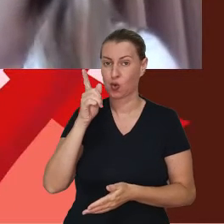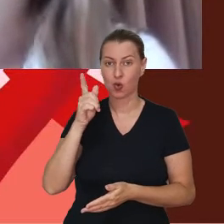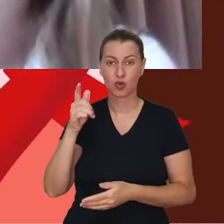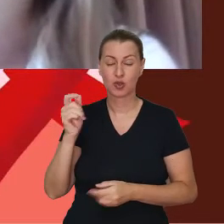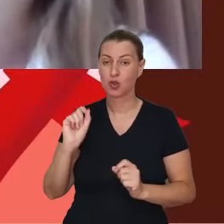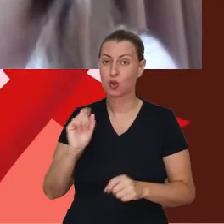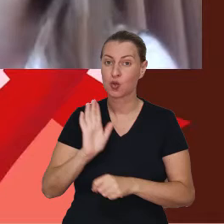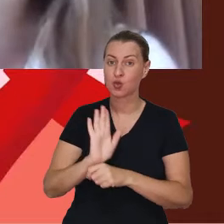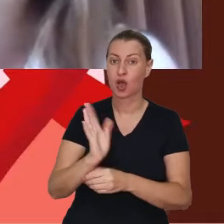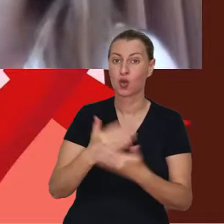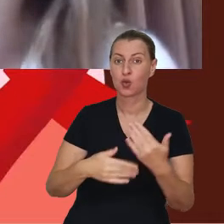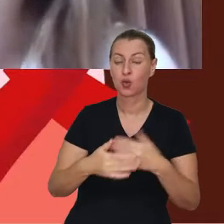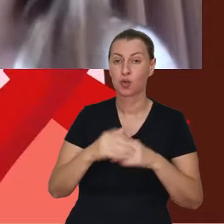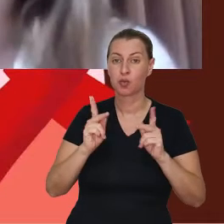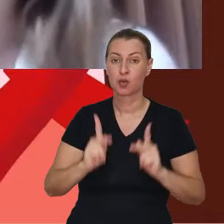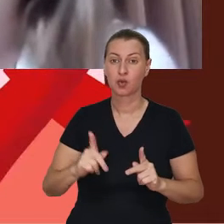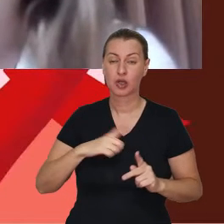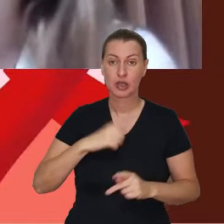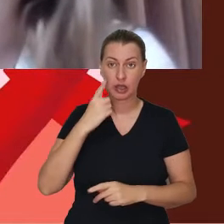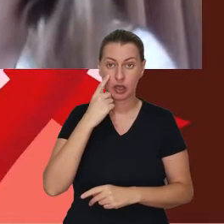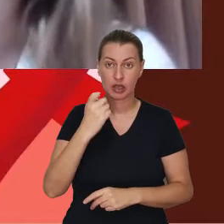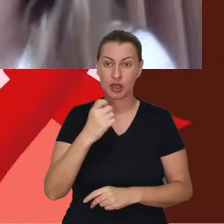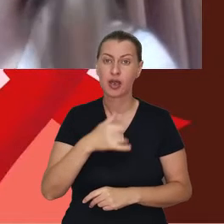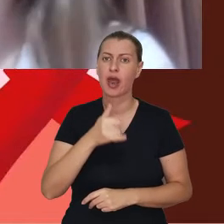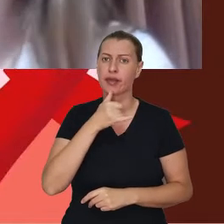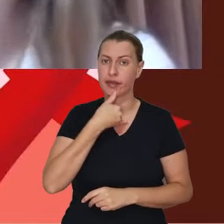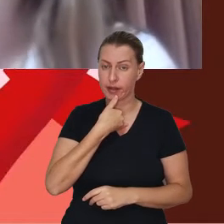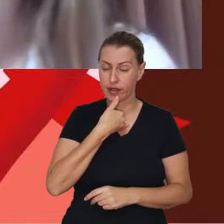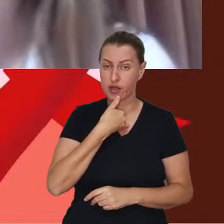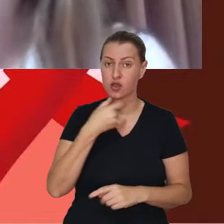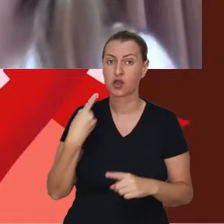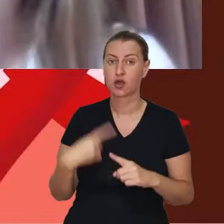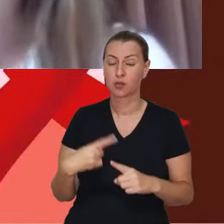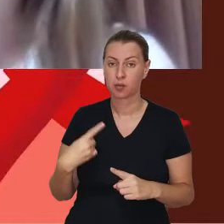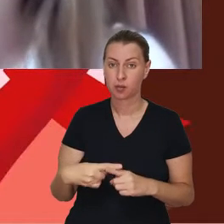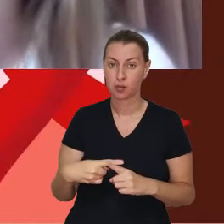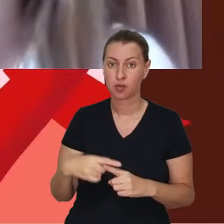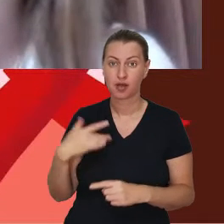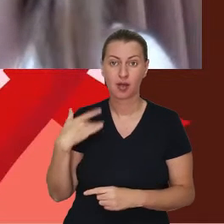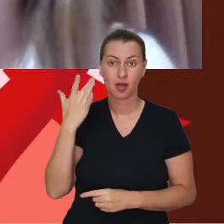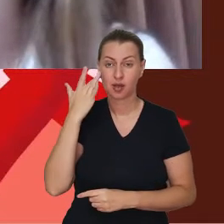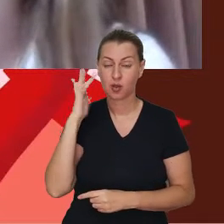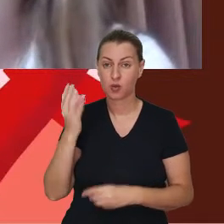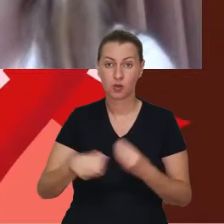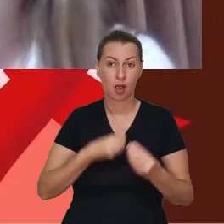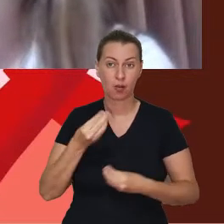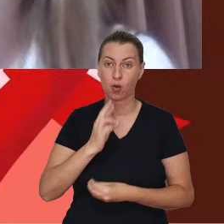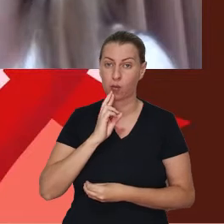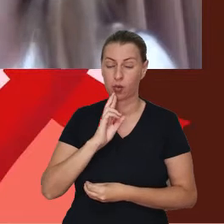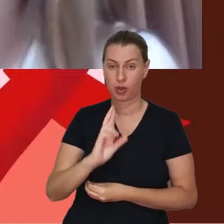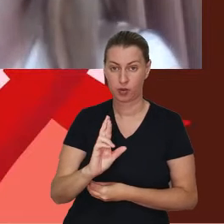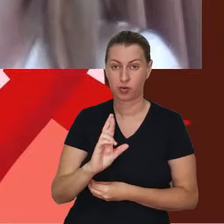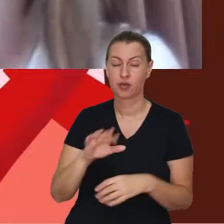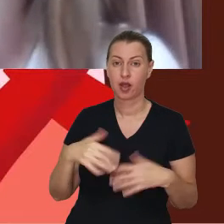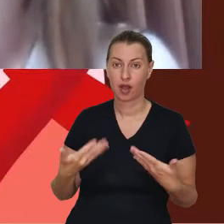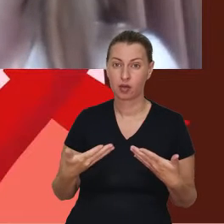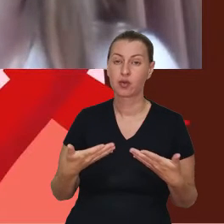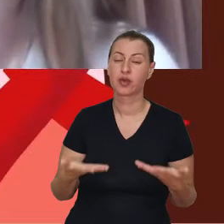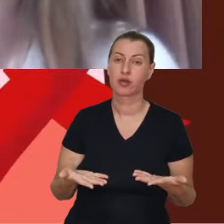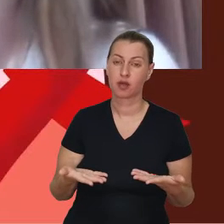interesse. E isso é muito triste, assim, porque a gente não sabe qual vai ser o resultado disso, né? Acaba